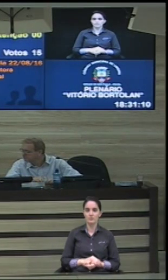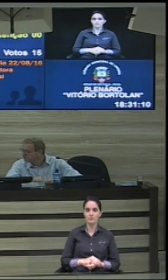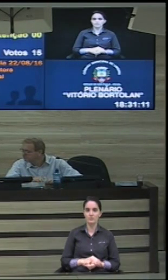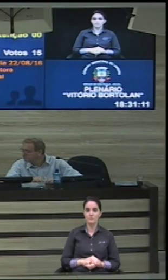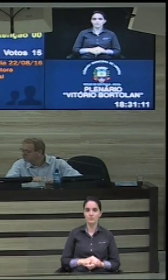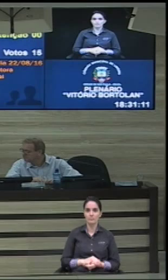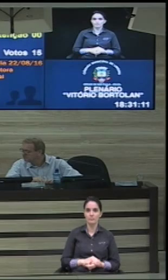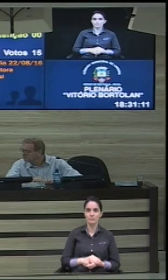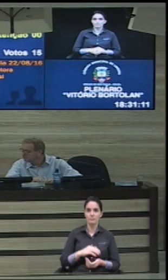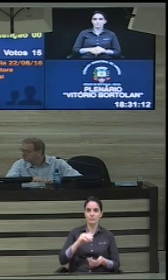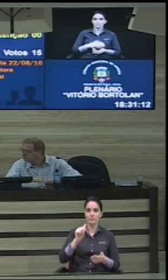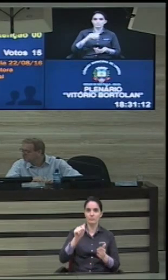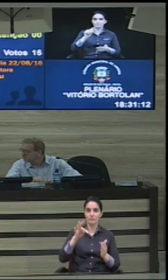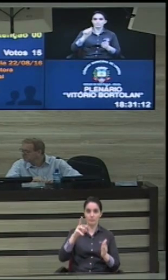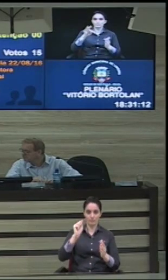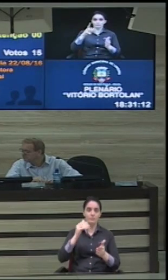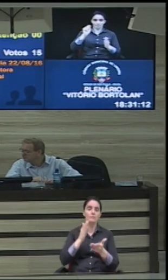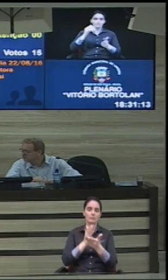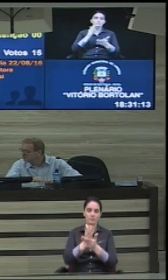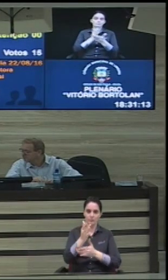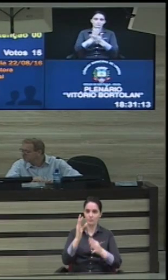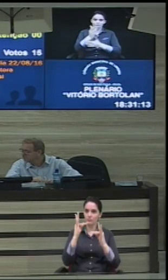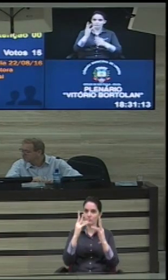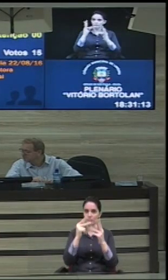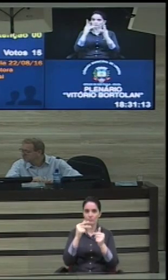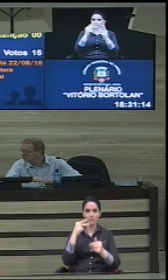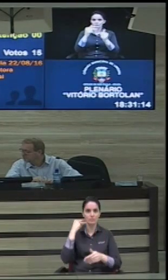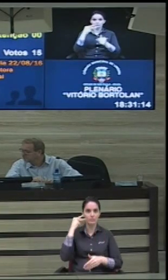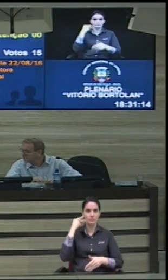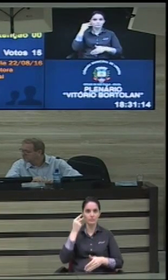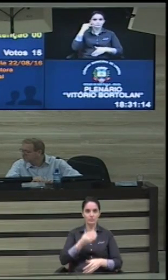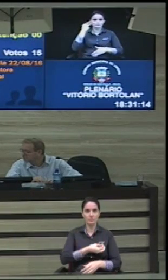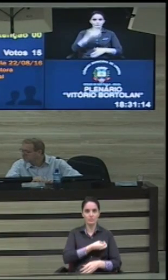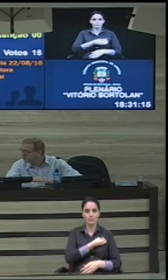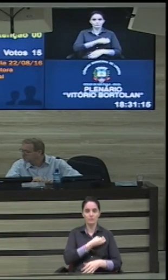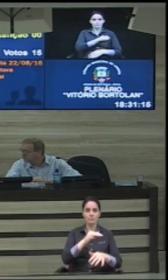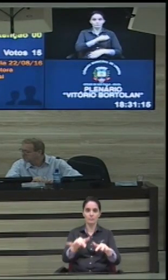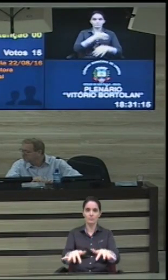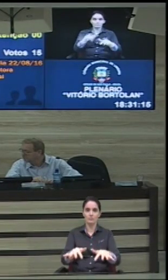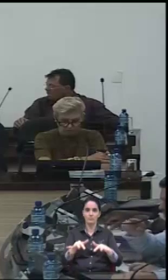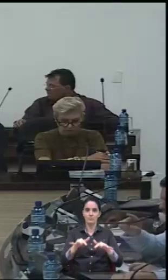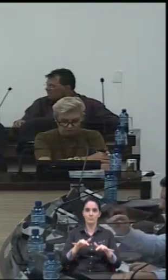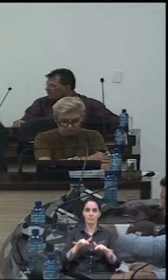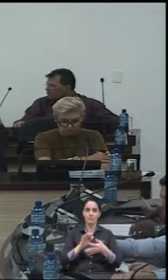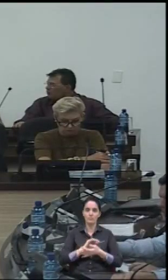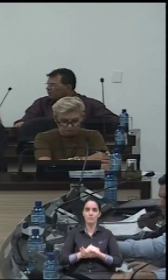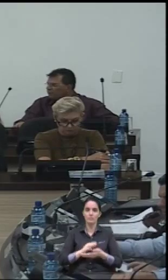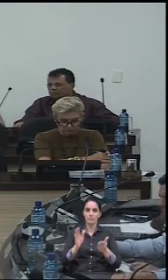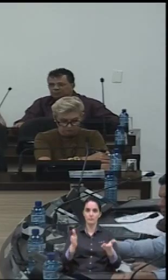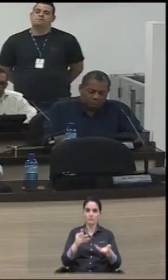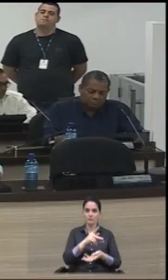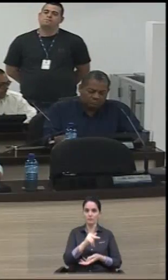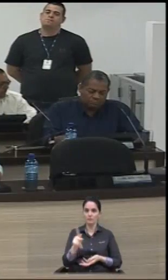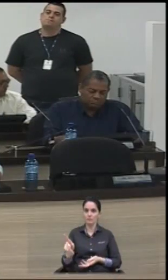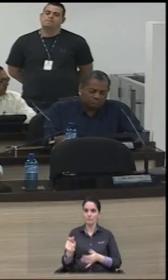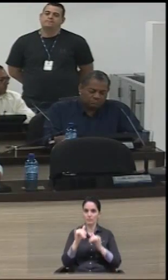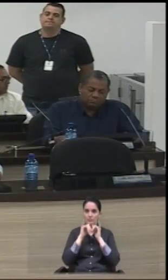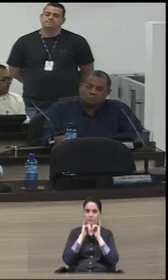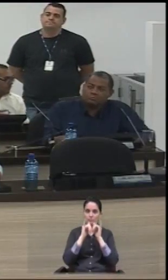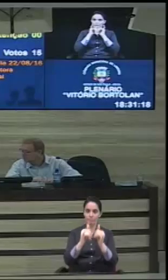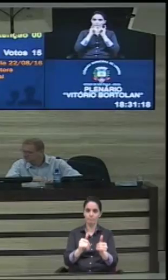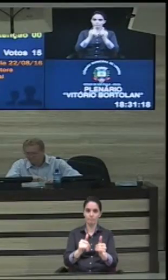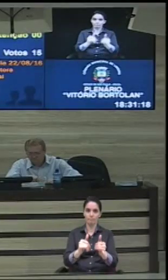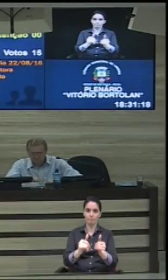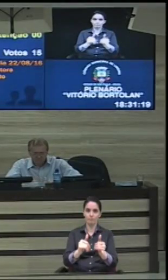A ata foi aprovada por todos os vereadores presentes no plenário. Esta presidência comunica à casa que